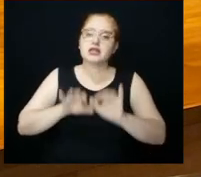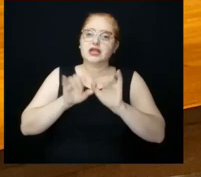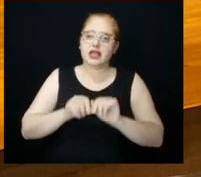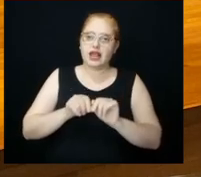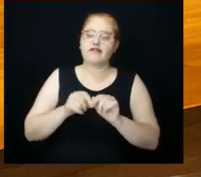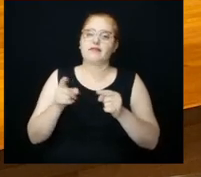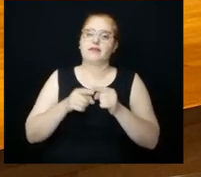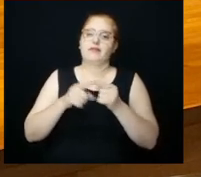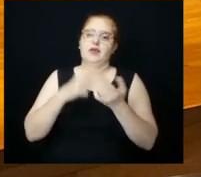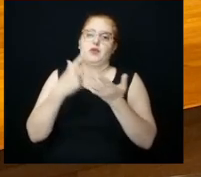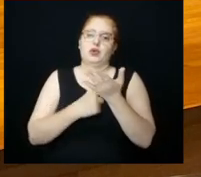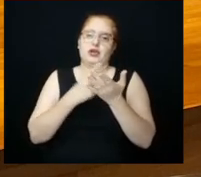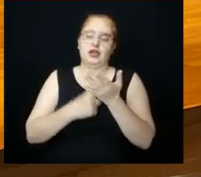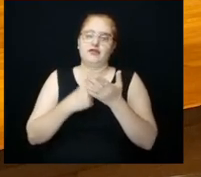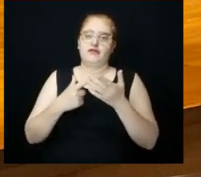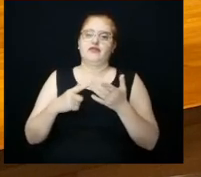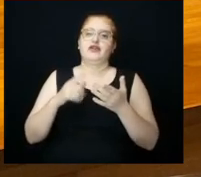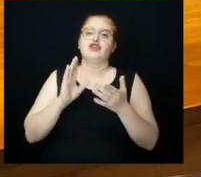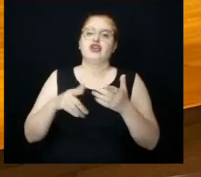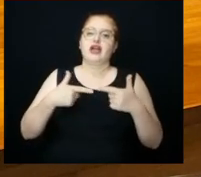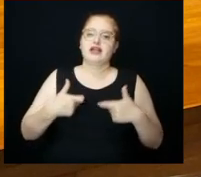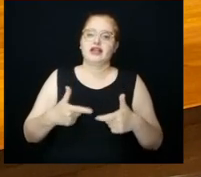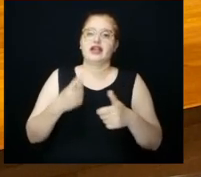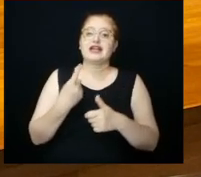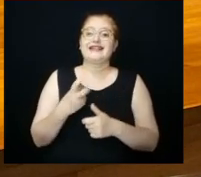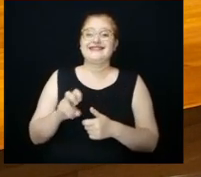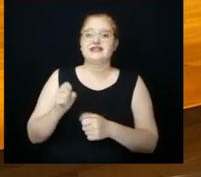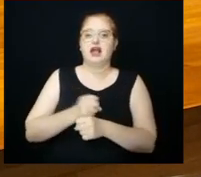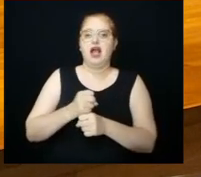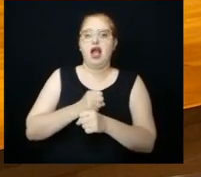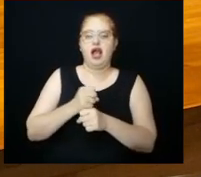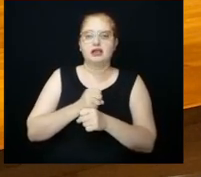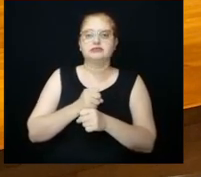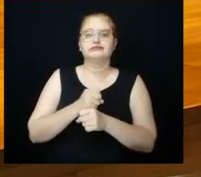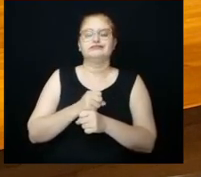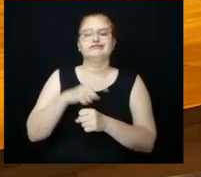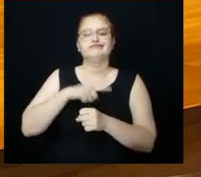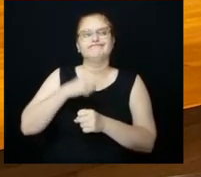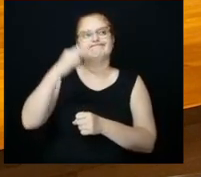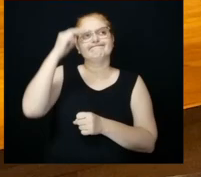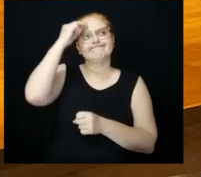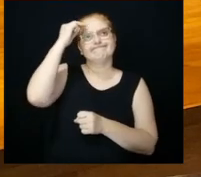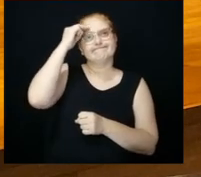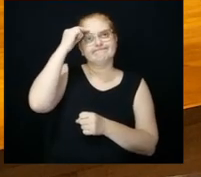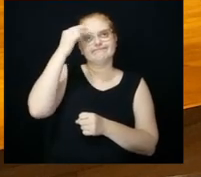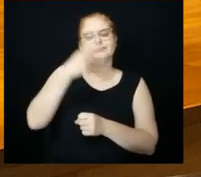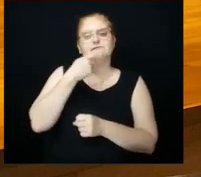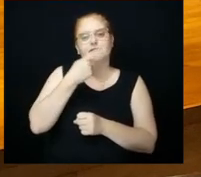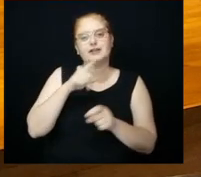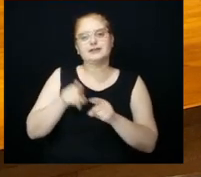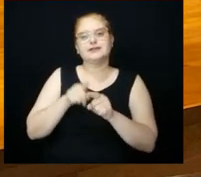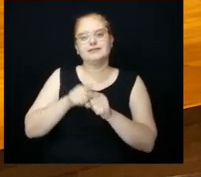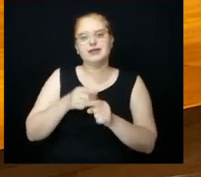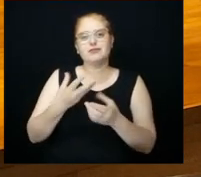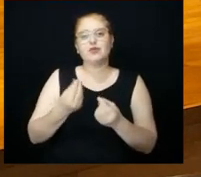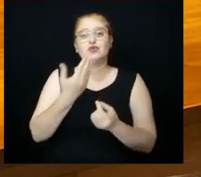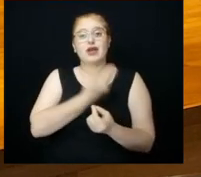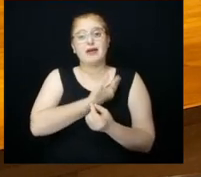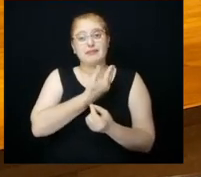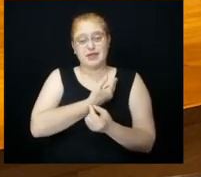Terra Sonâmbula, a guerra tinha durado 15 anos e que deixa para ele a memória, e ele vai falar isso, de muitos amigos,